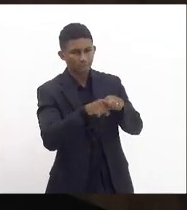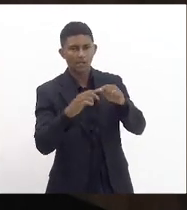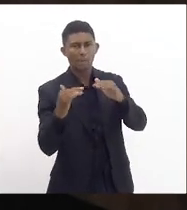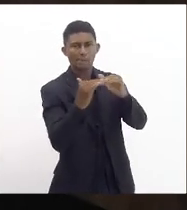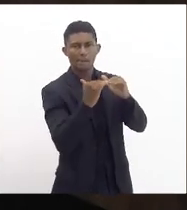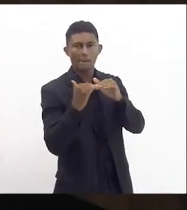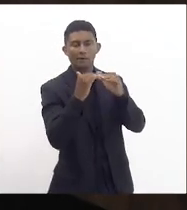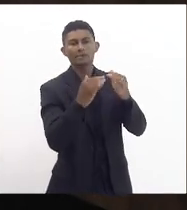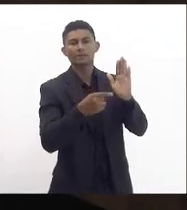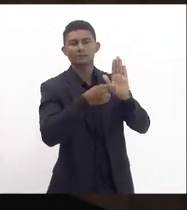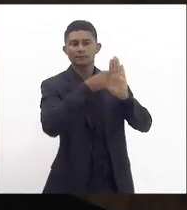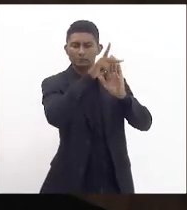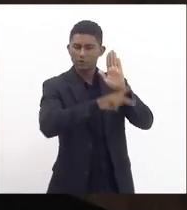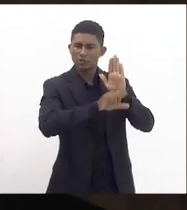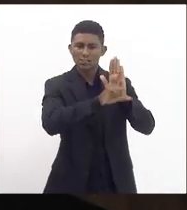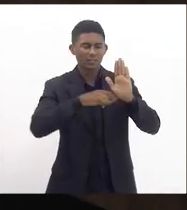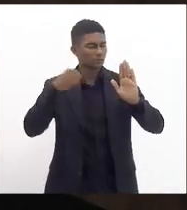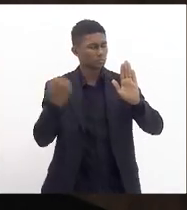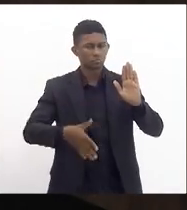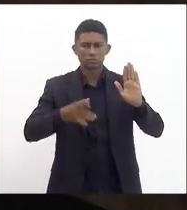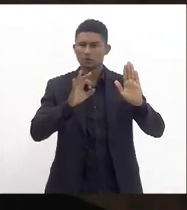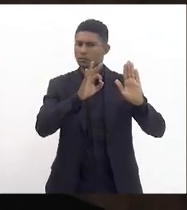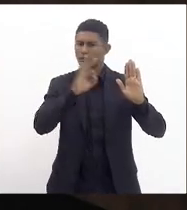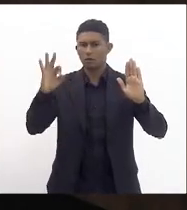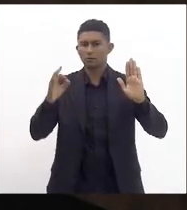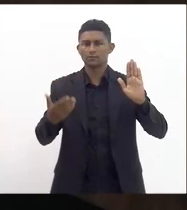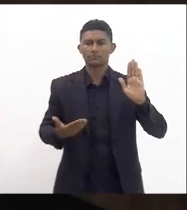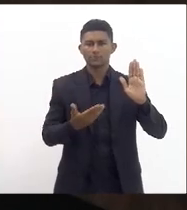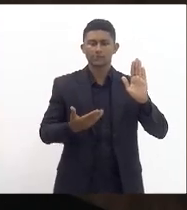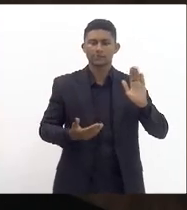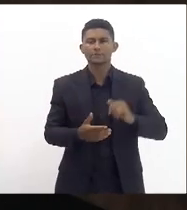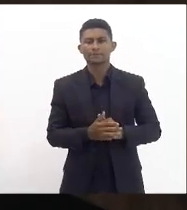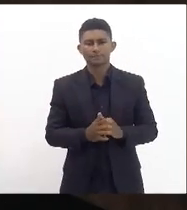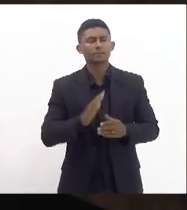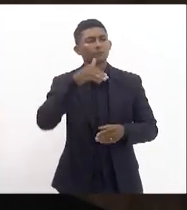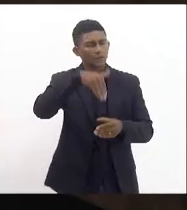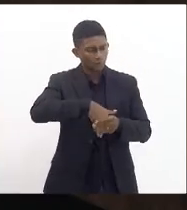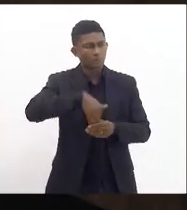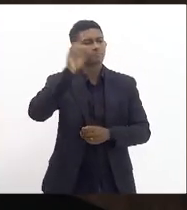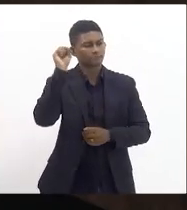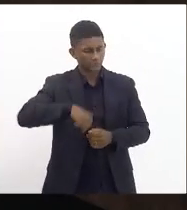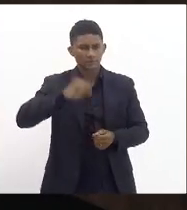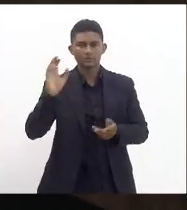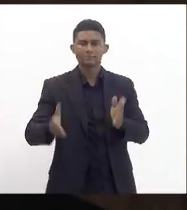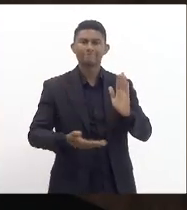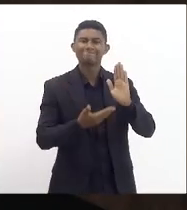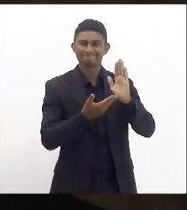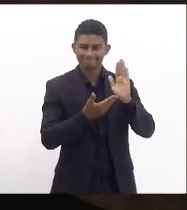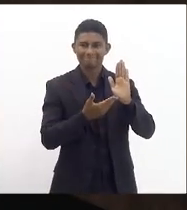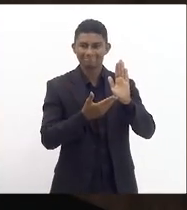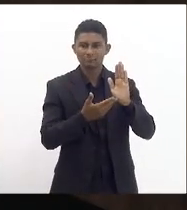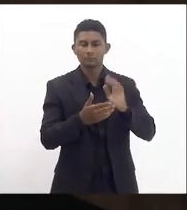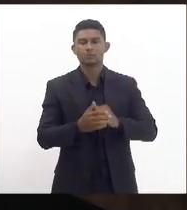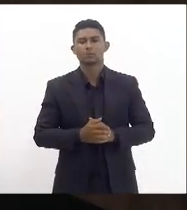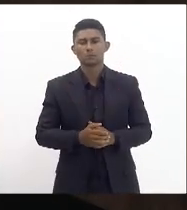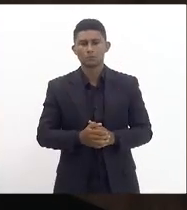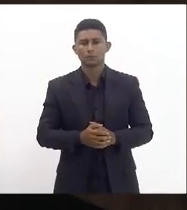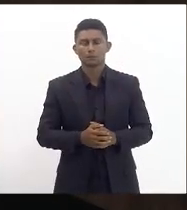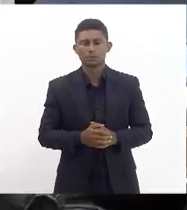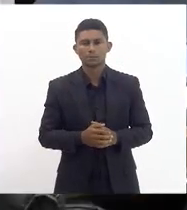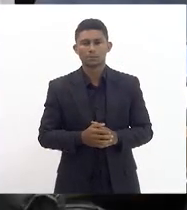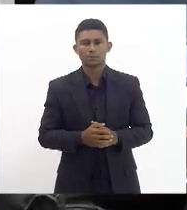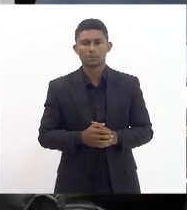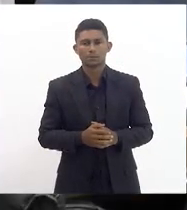de um projeto excelente, presidente. Voto favorável, acompanhando o voto do deputado Luiz